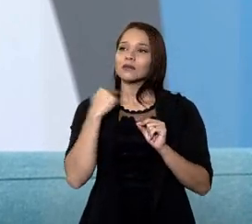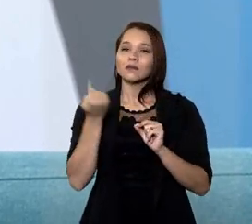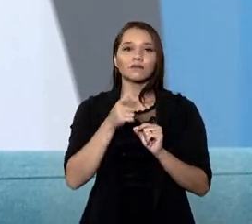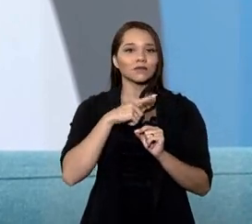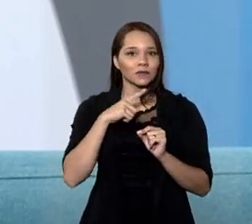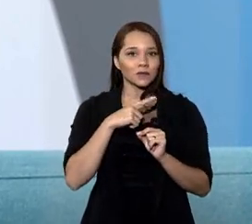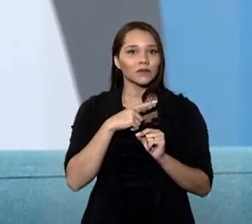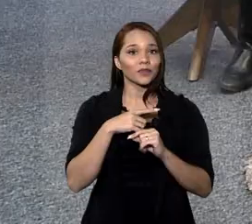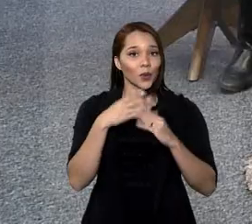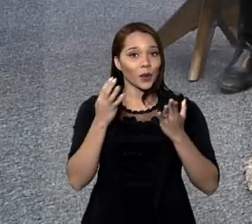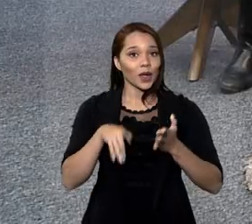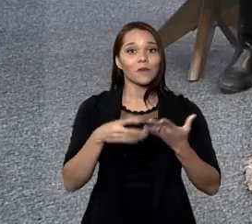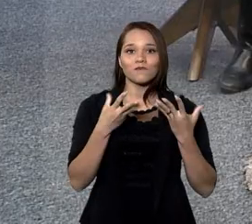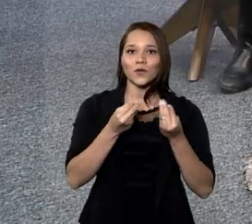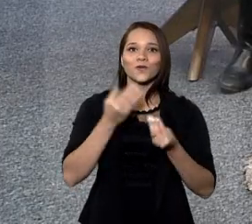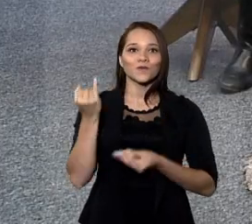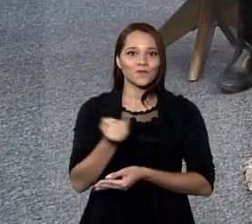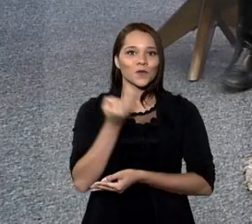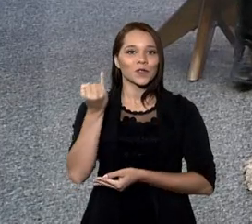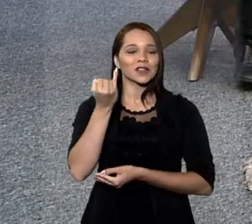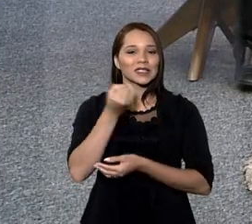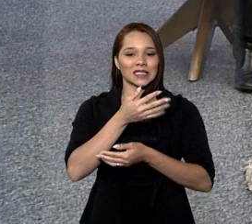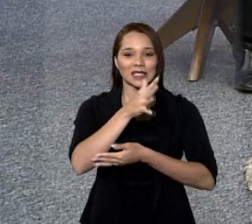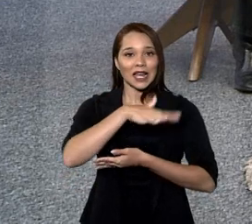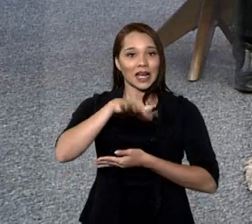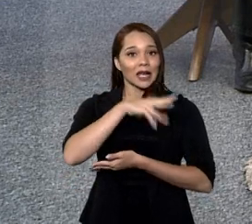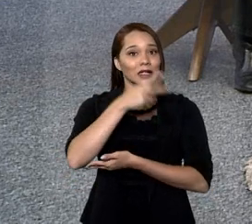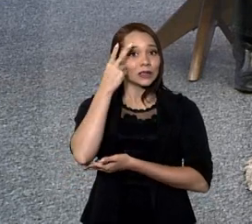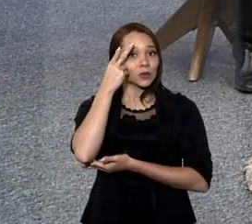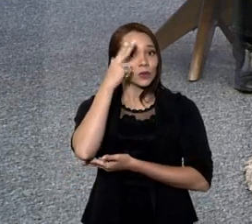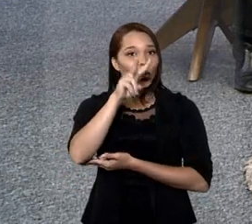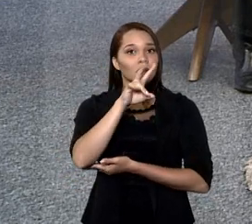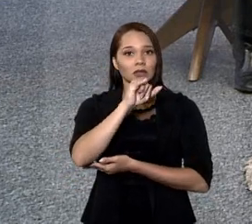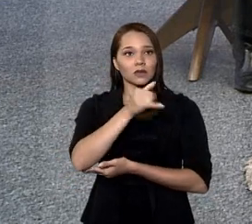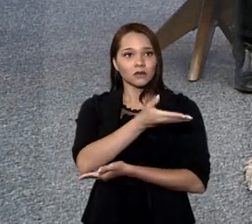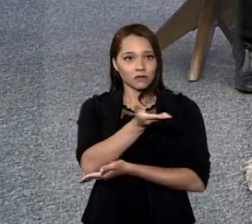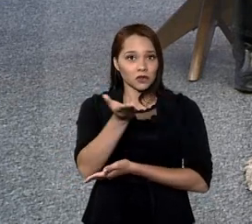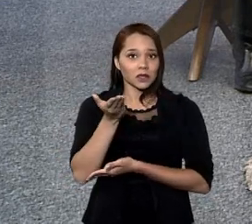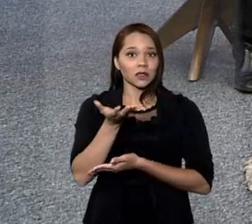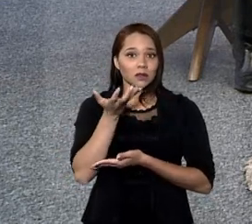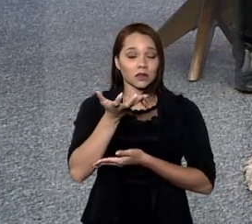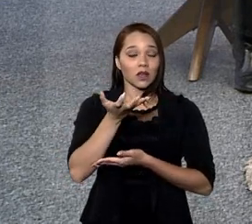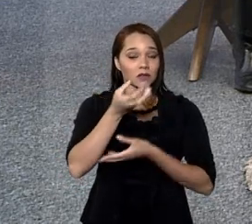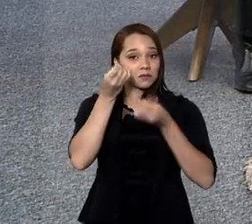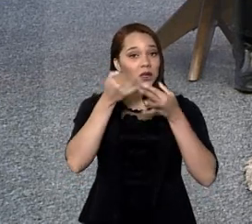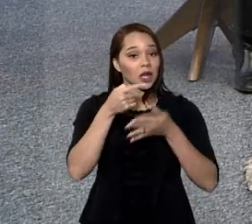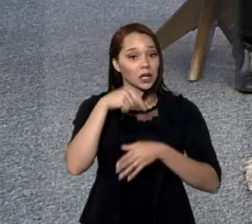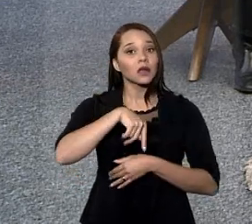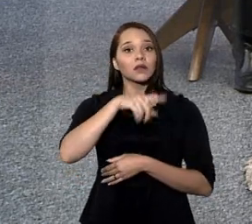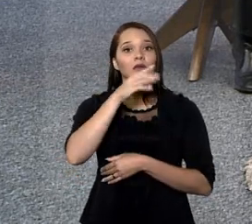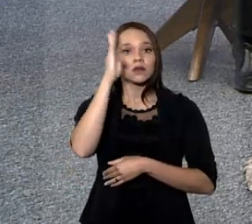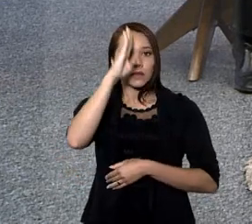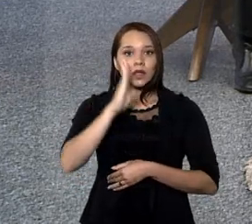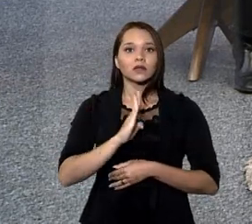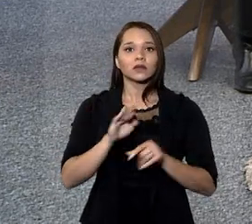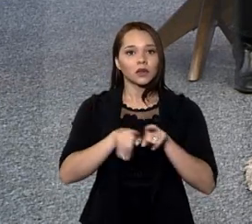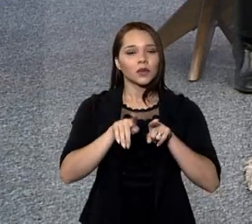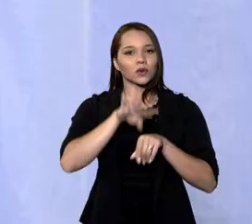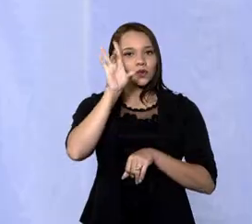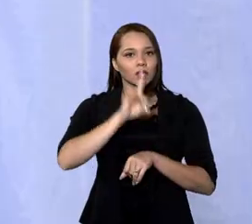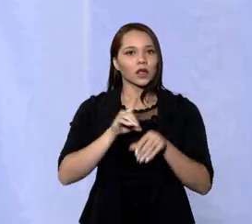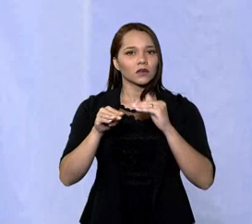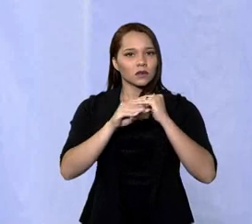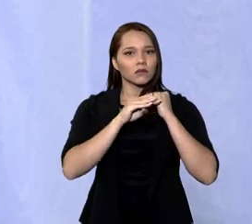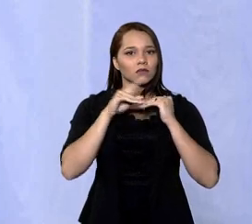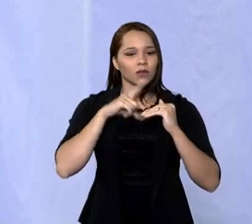que nós tivemos então são muitos os fatos históricos e ultimamente vocês quiserem no brasil direitos